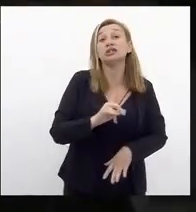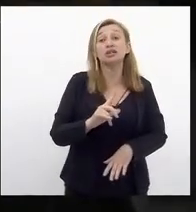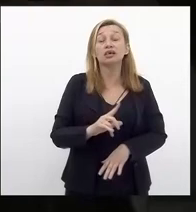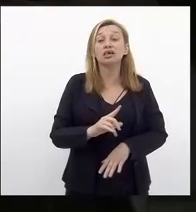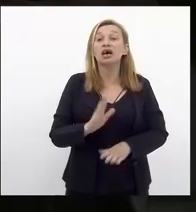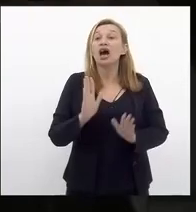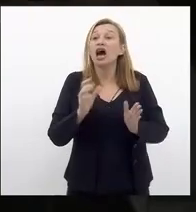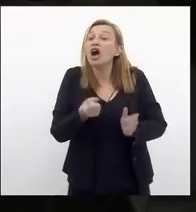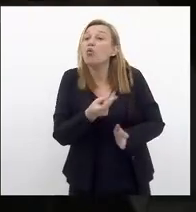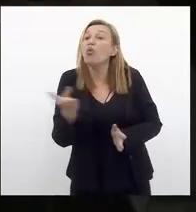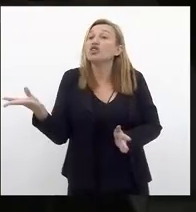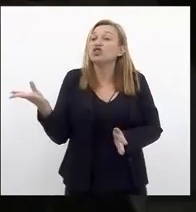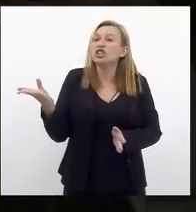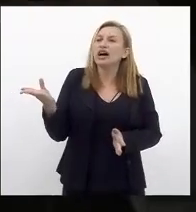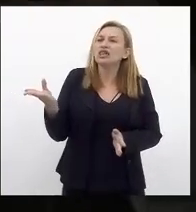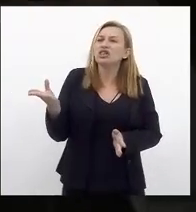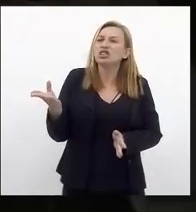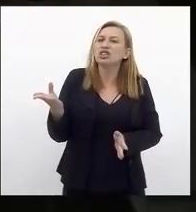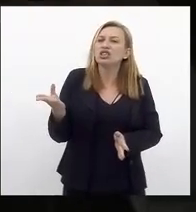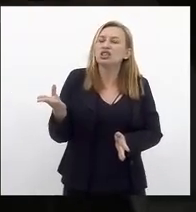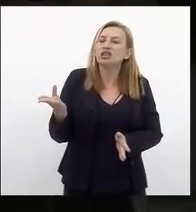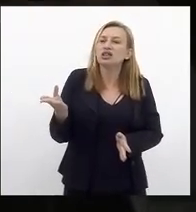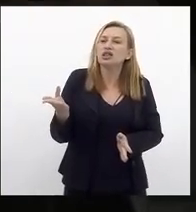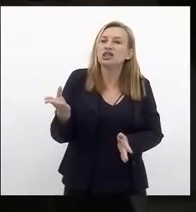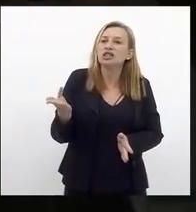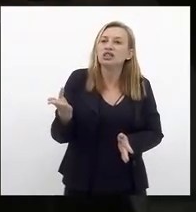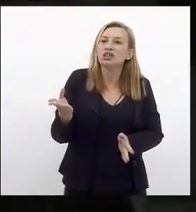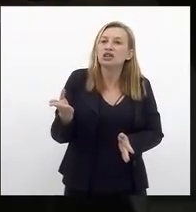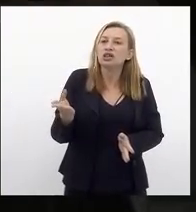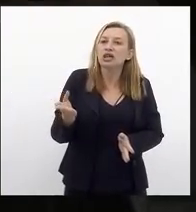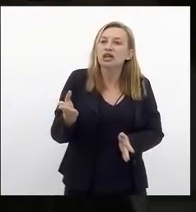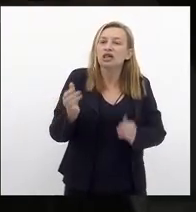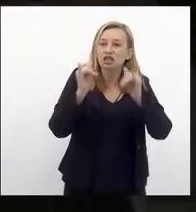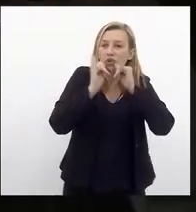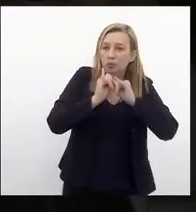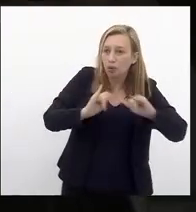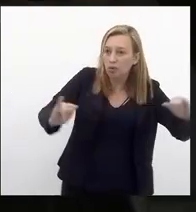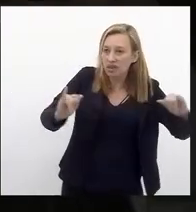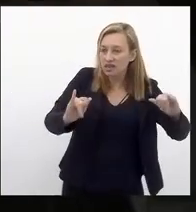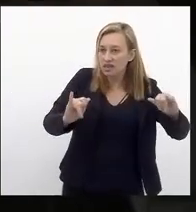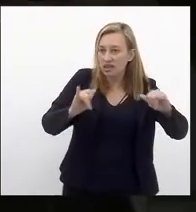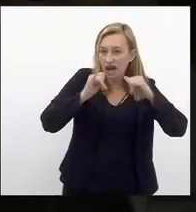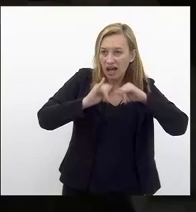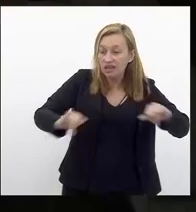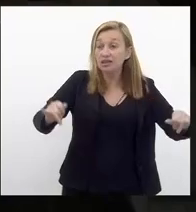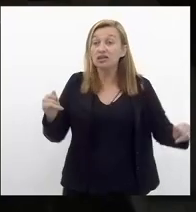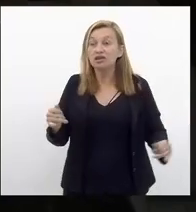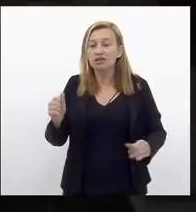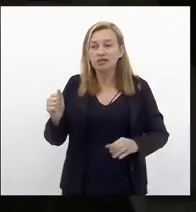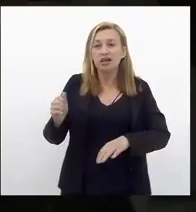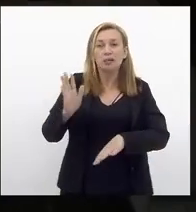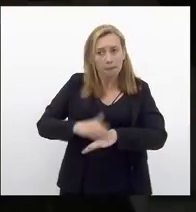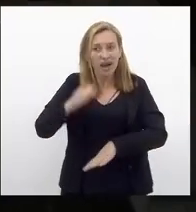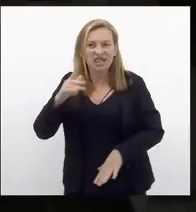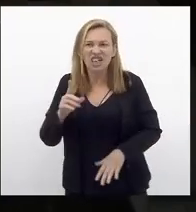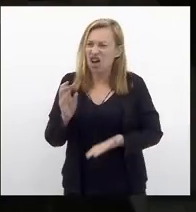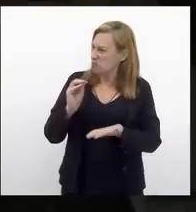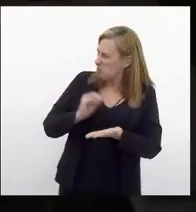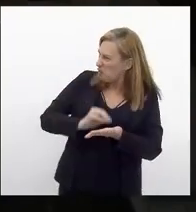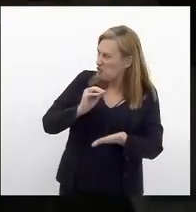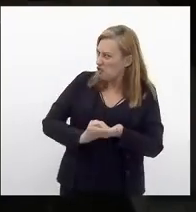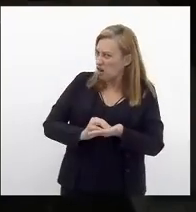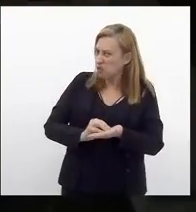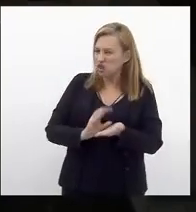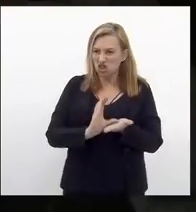a quantidade excessiva de Publicidade aumentou Então não é por falta